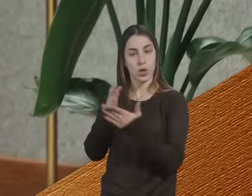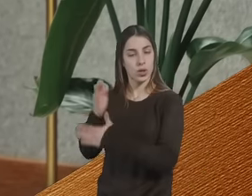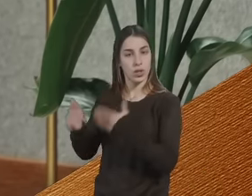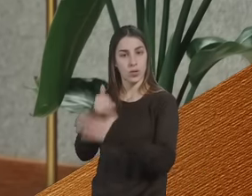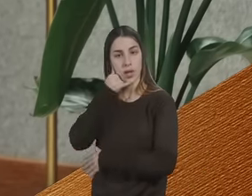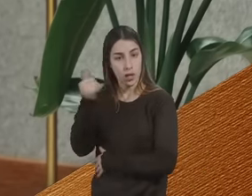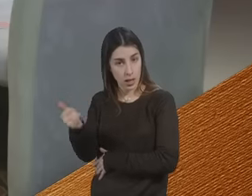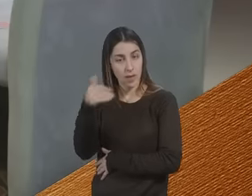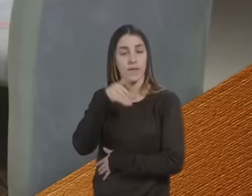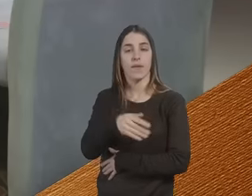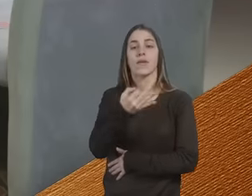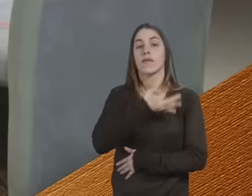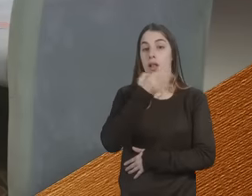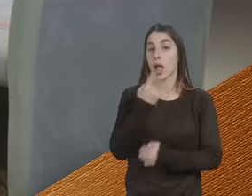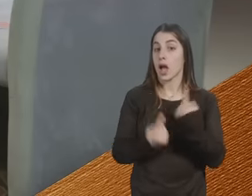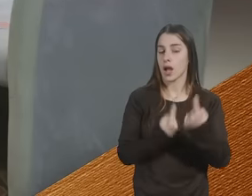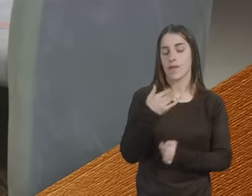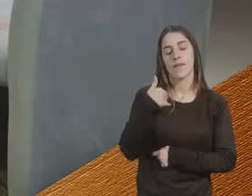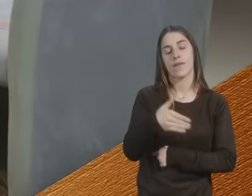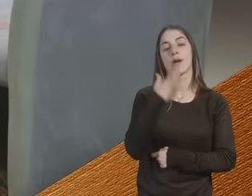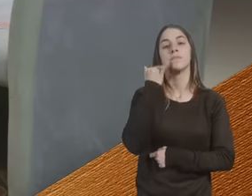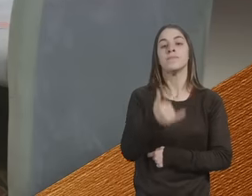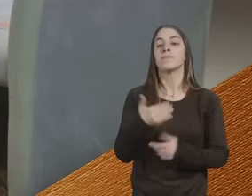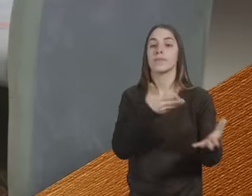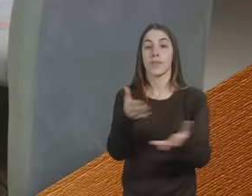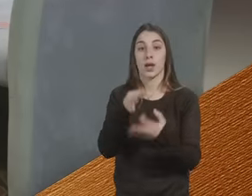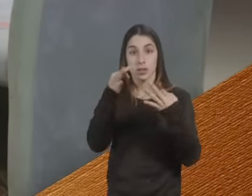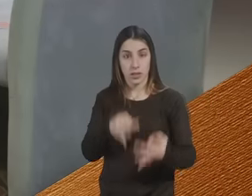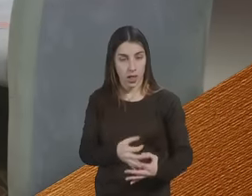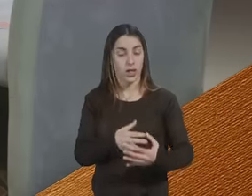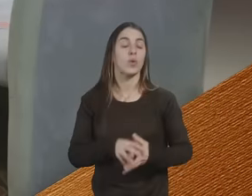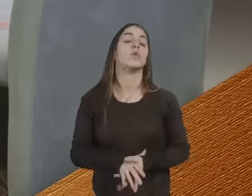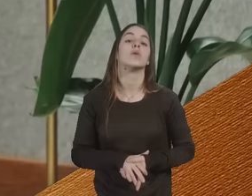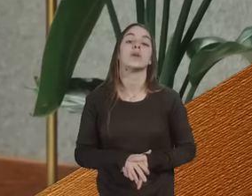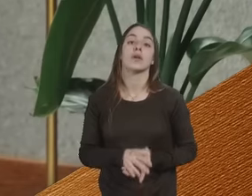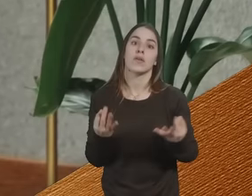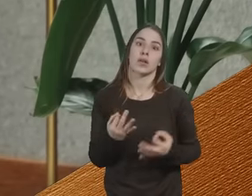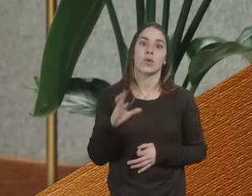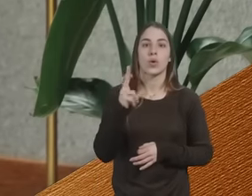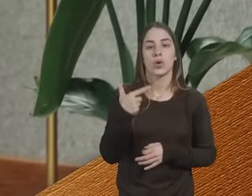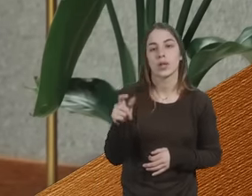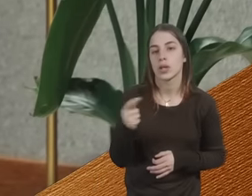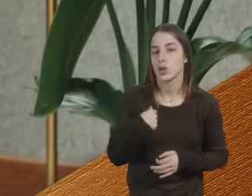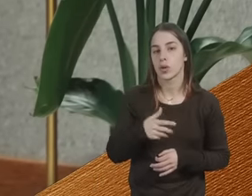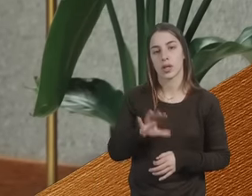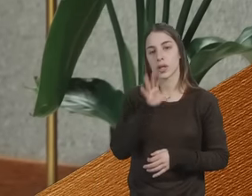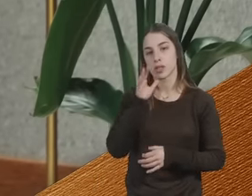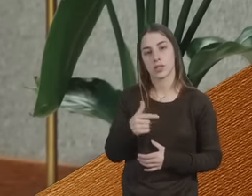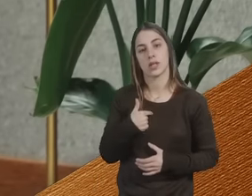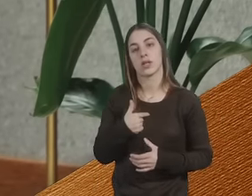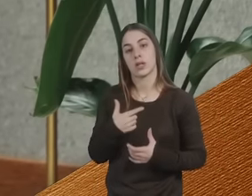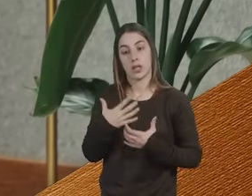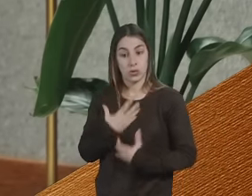que vai falar agora com alguém que a vai tentar ajudar a sério. E Ruth, eu queria mesmo dizer que isto foi um prazer,